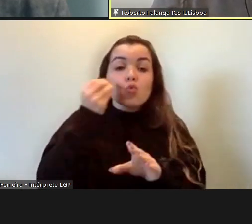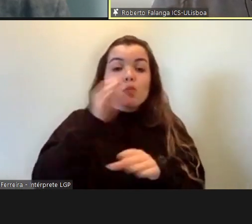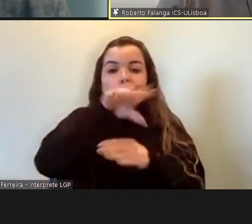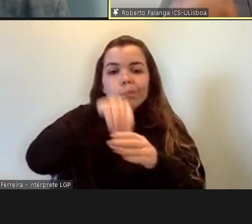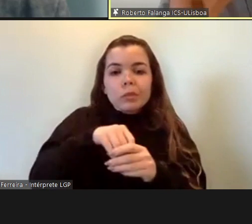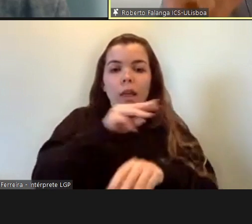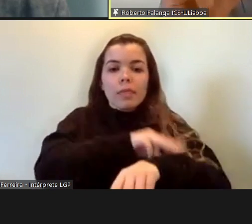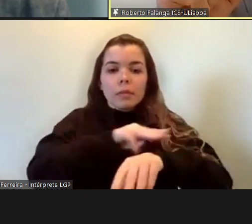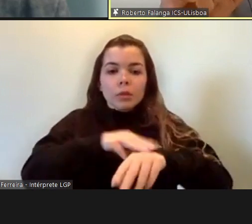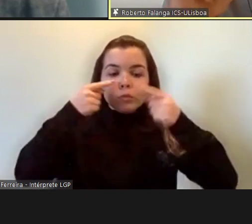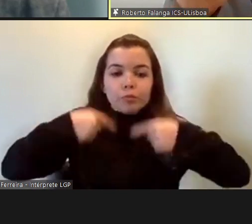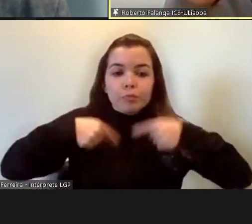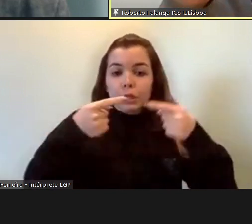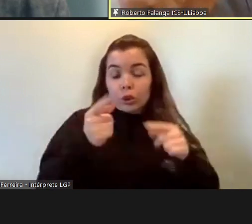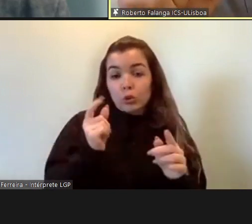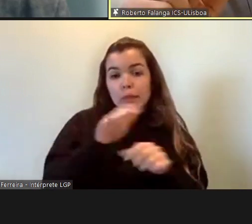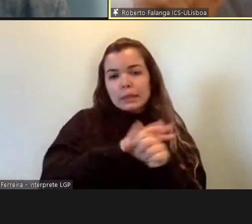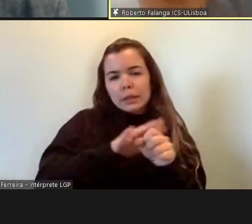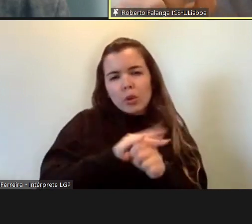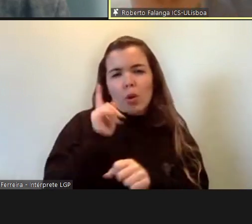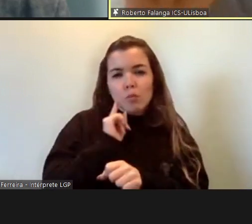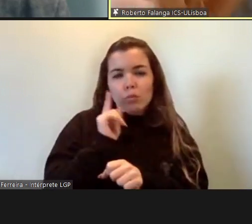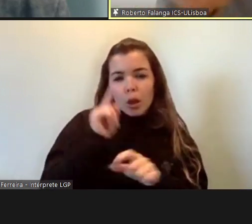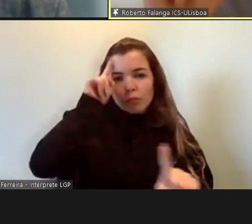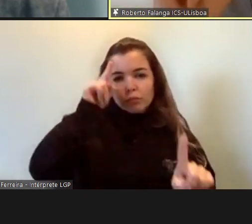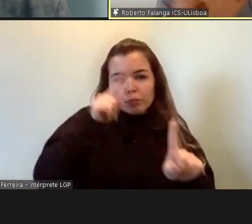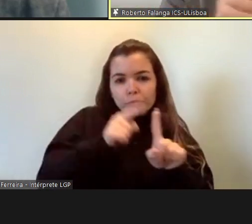administração pública. Este é um ponto importante para a eficácia